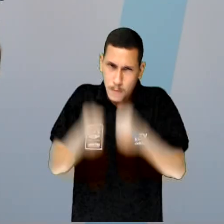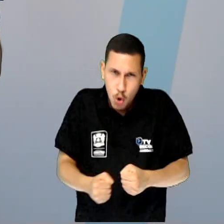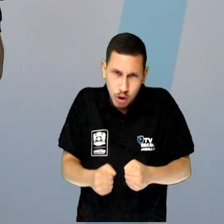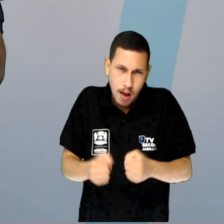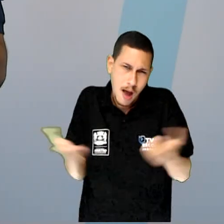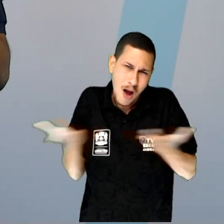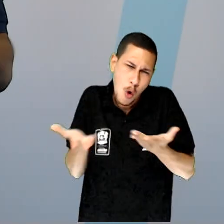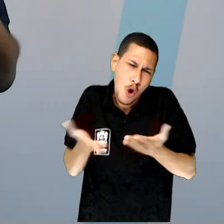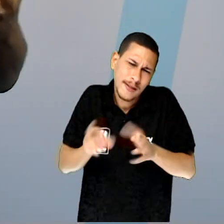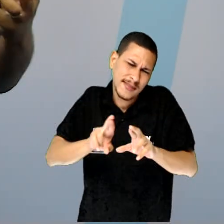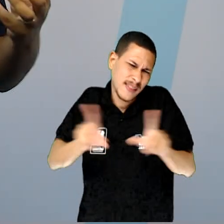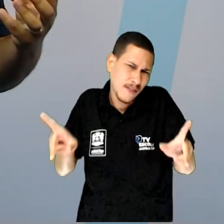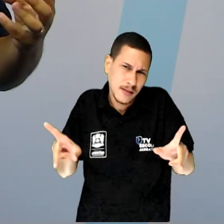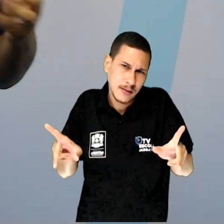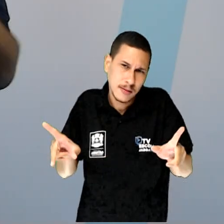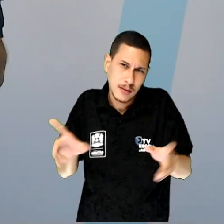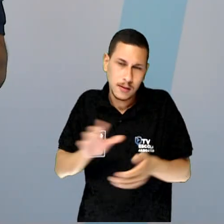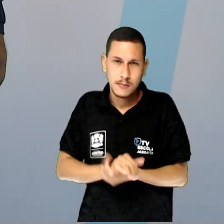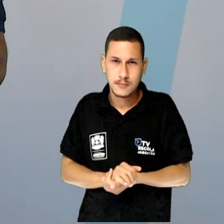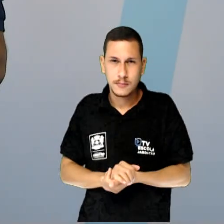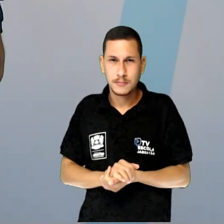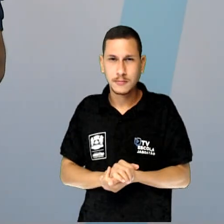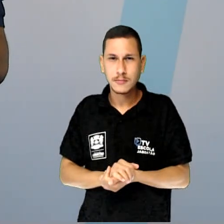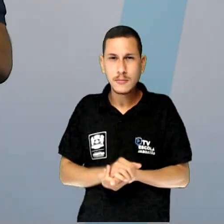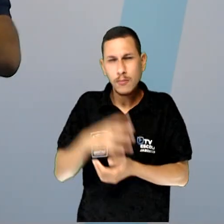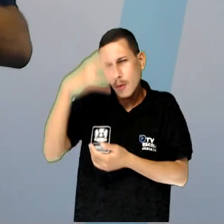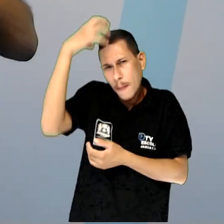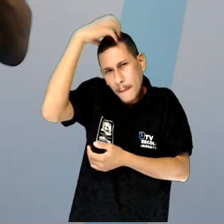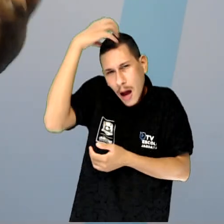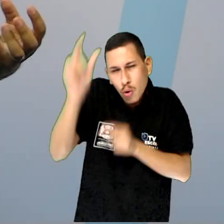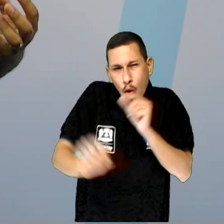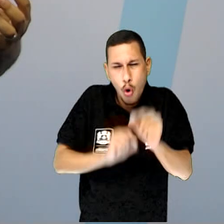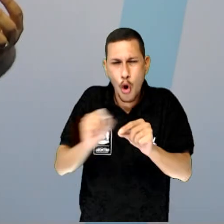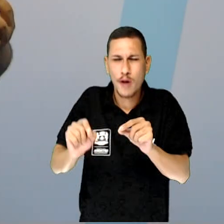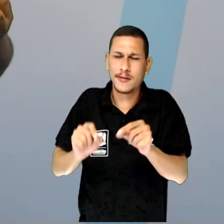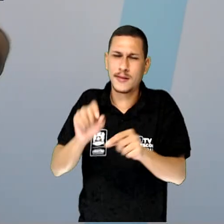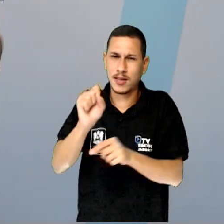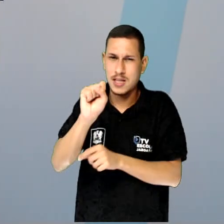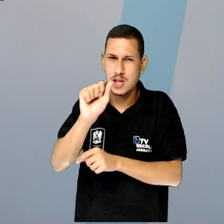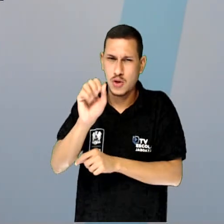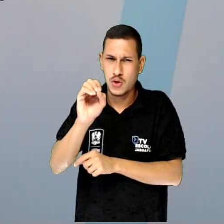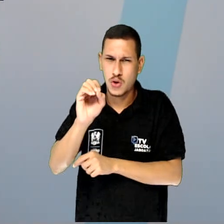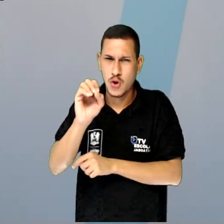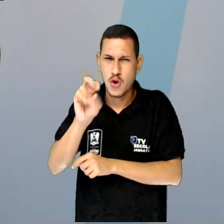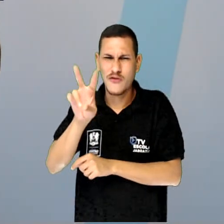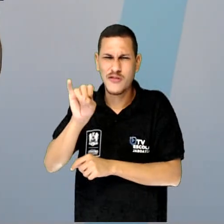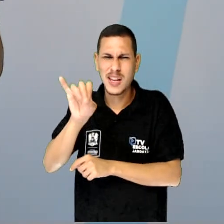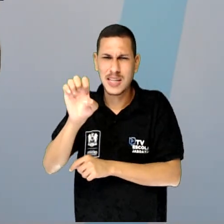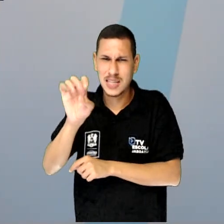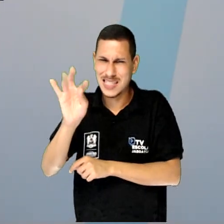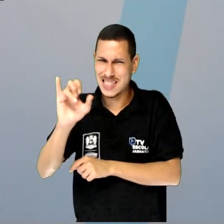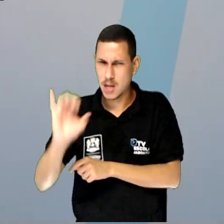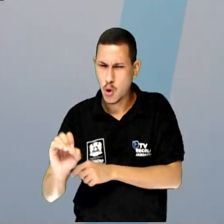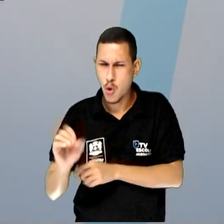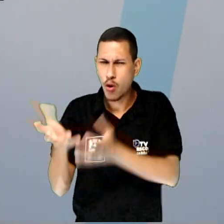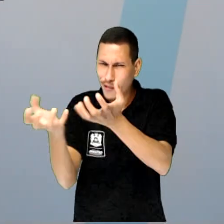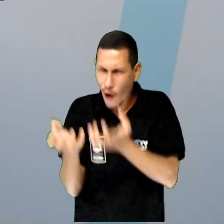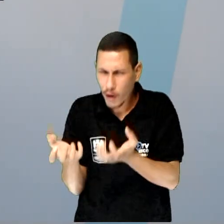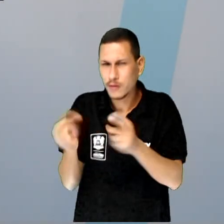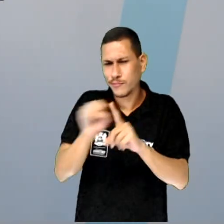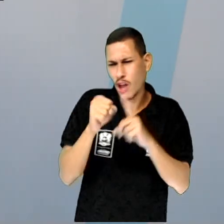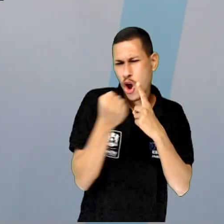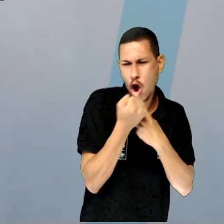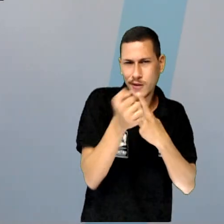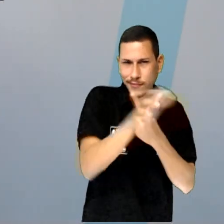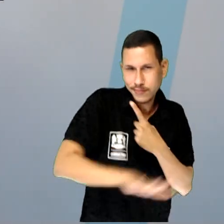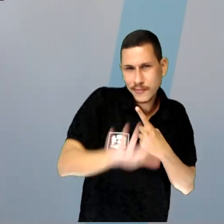O Império Soviético, ou vamos dizer, as nações soviéticas que tinham esse viés socialista, já não